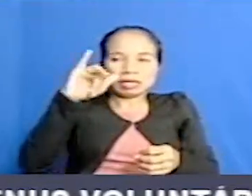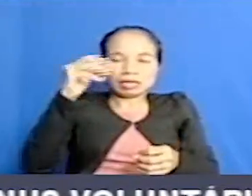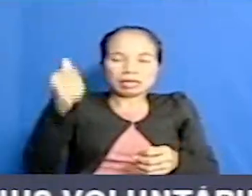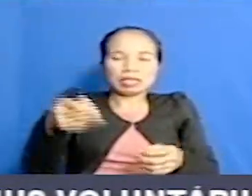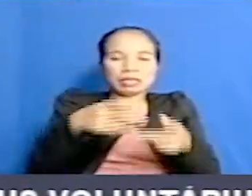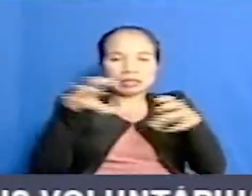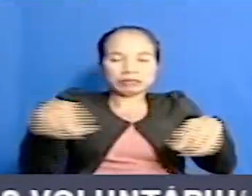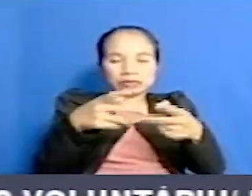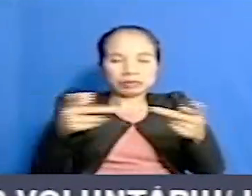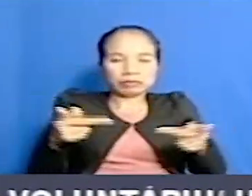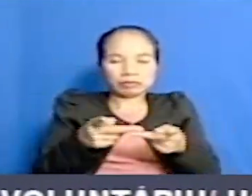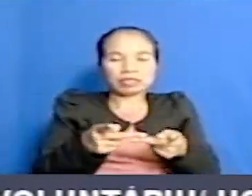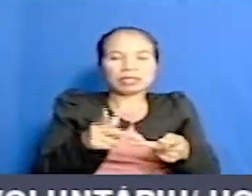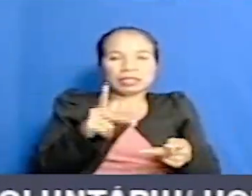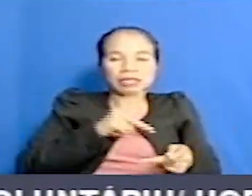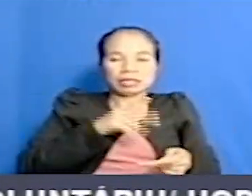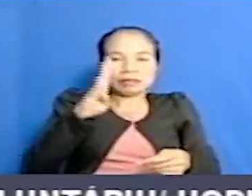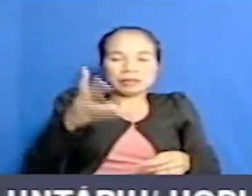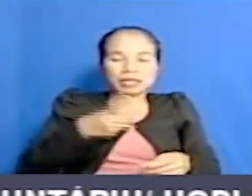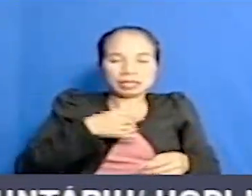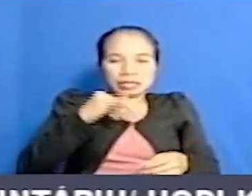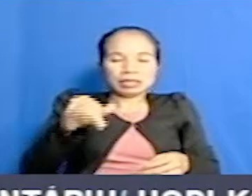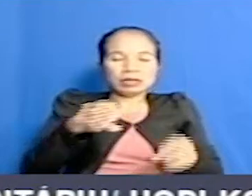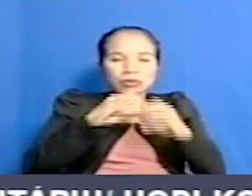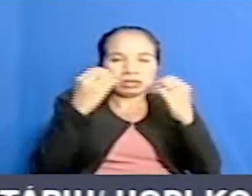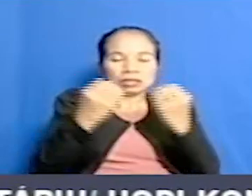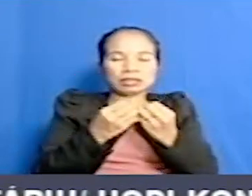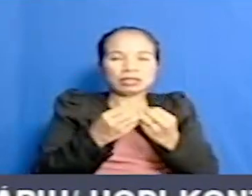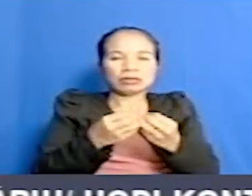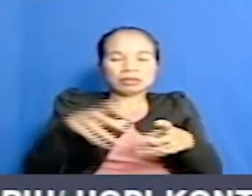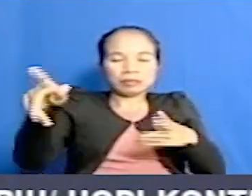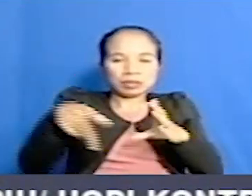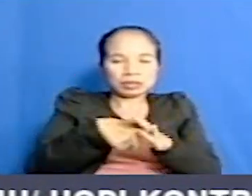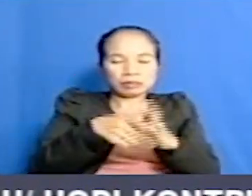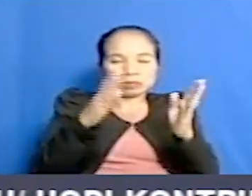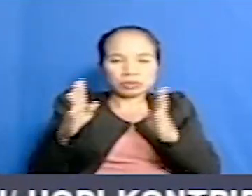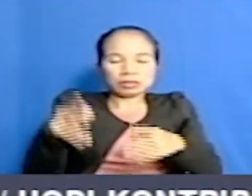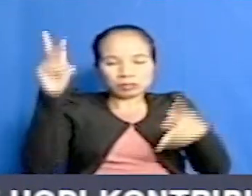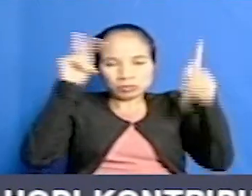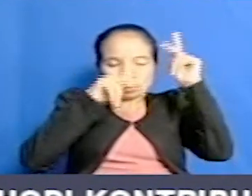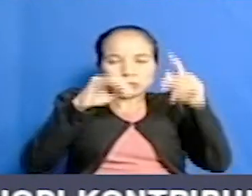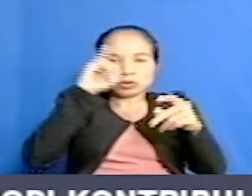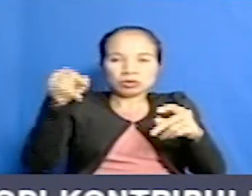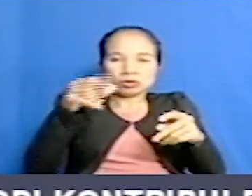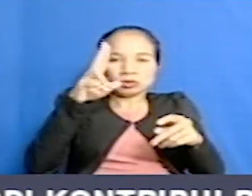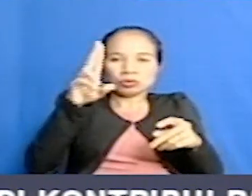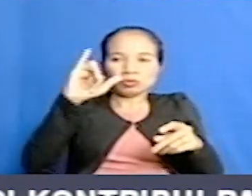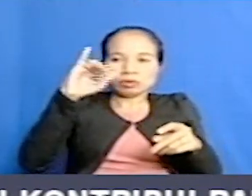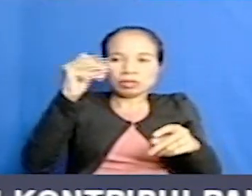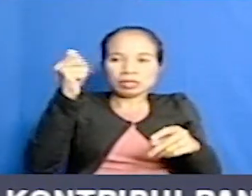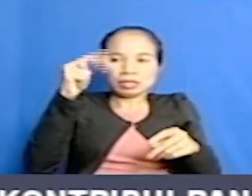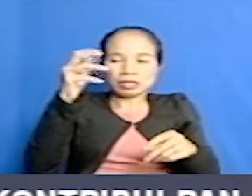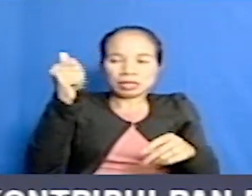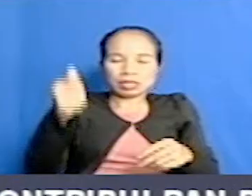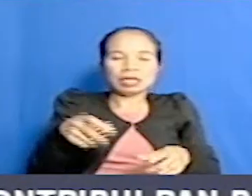quintal bot dili. Nhe hateten, Fundação Alola se acompanha o processo caso Juliana dos Santos, nebe halai justi